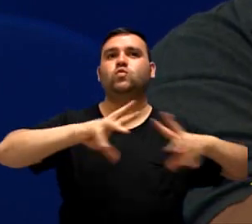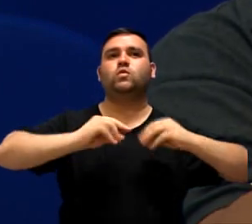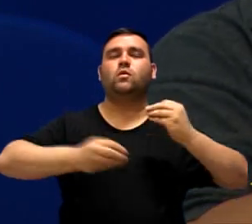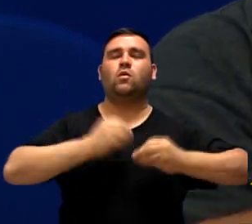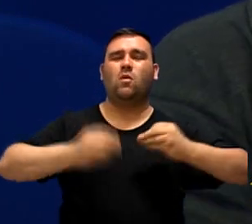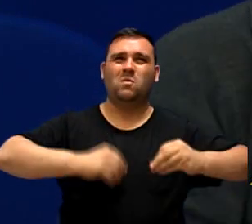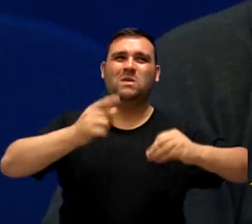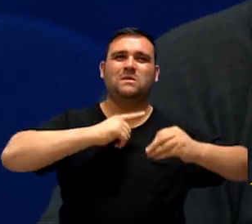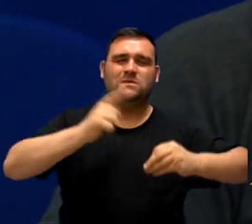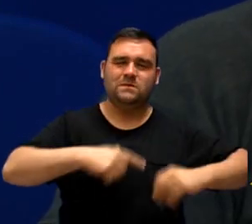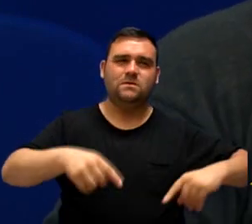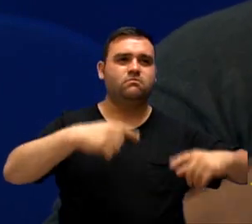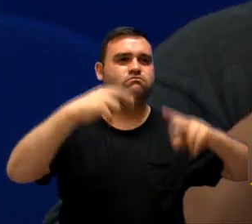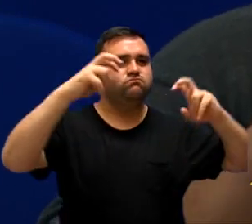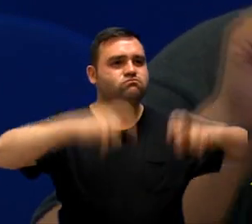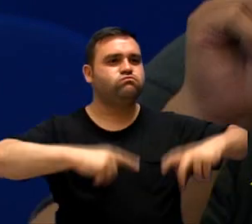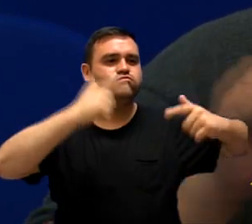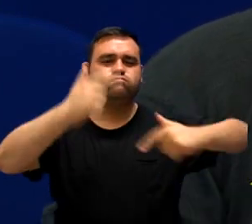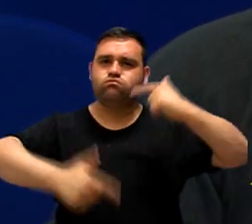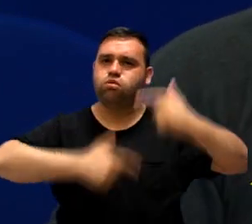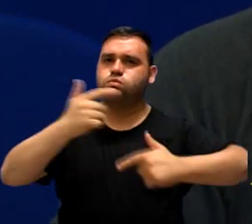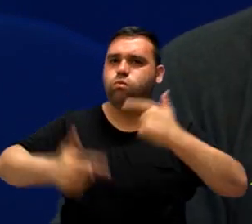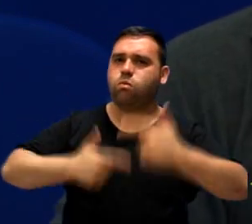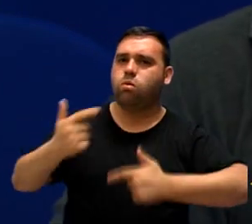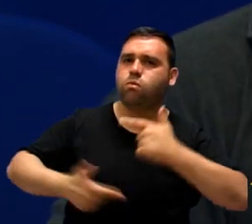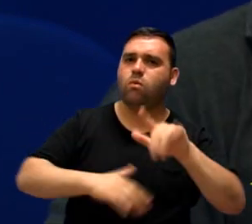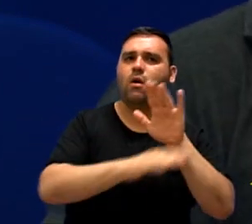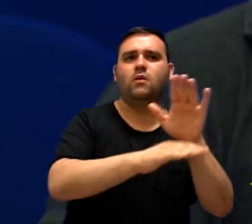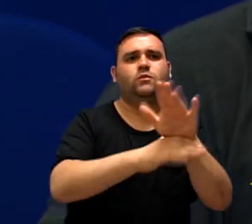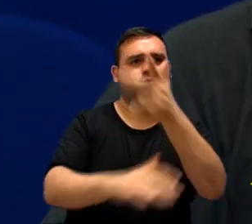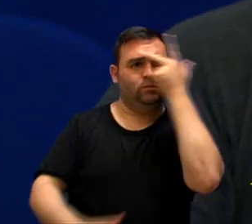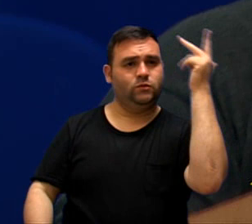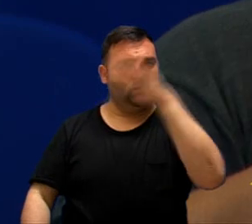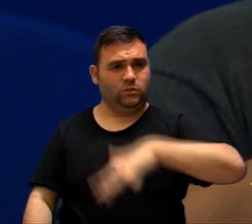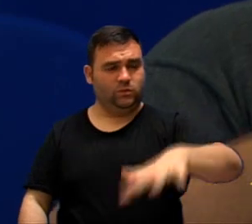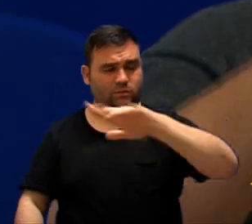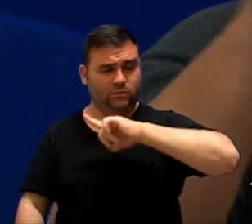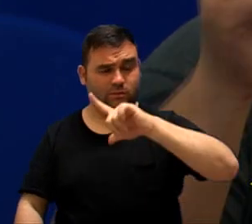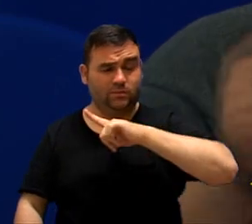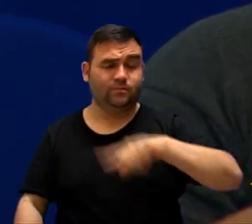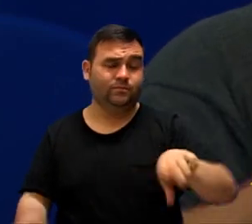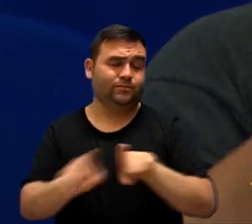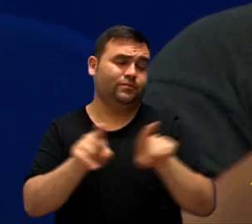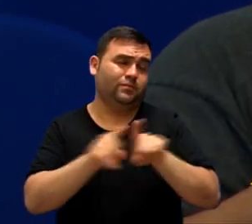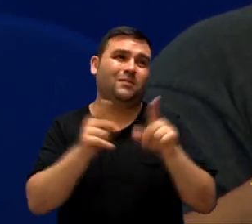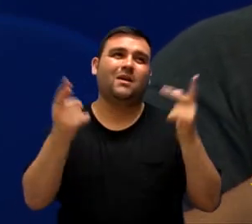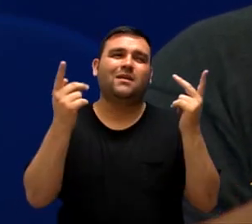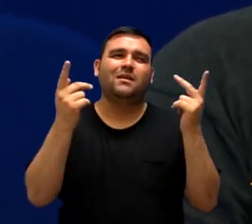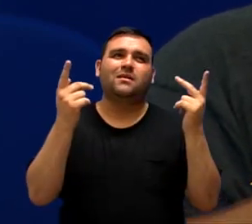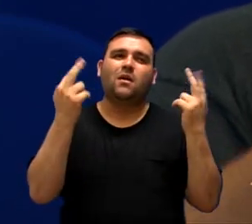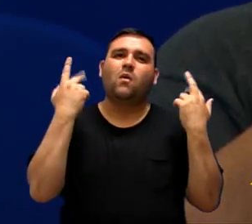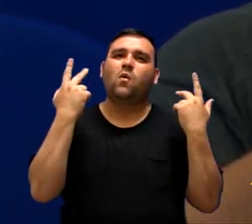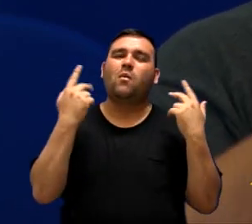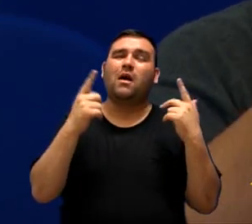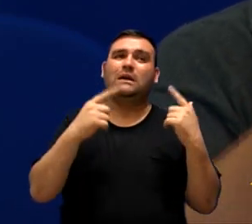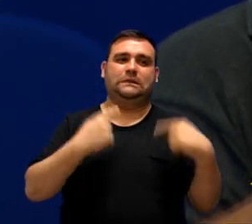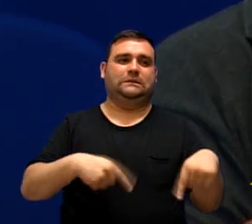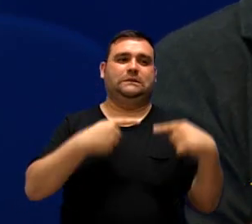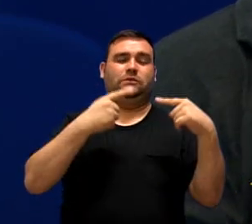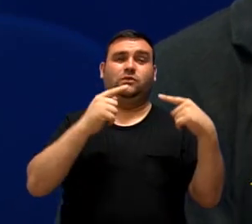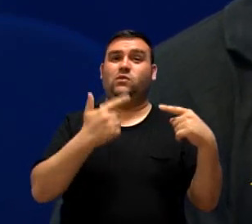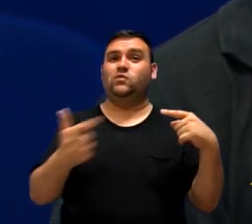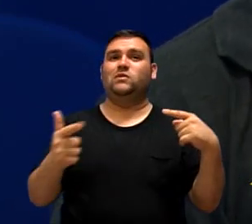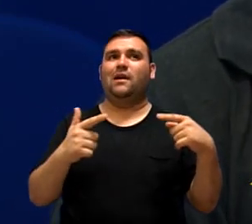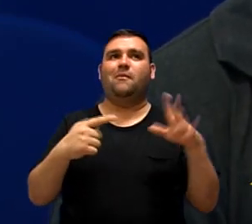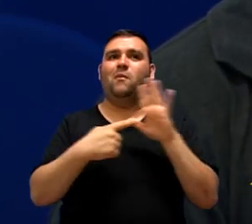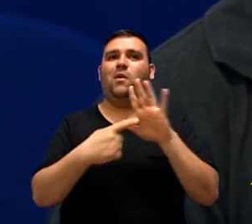na linha de frente trabalhando com a população. E, normalmente, essa discussão acaba não vindo